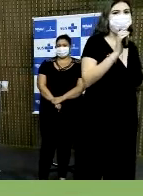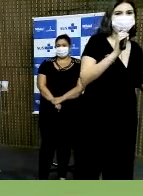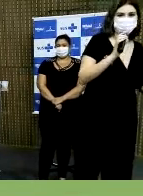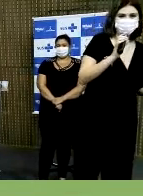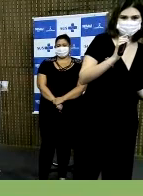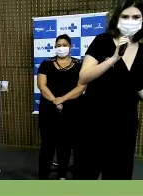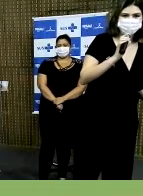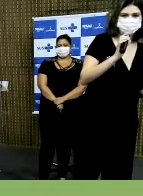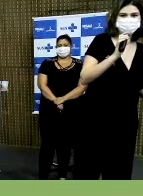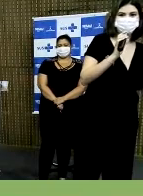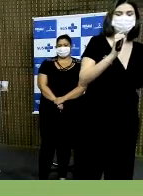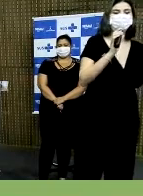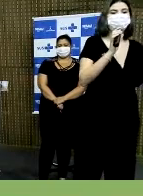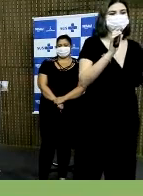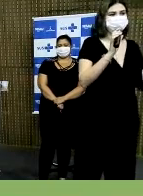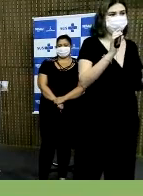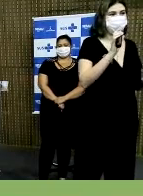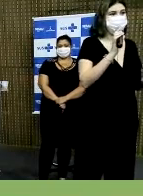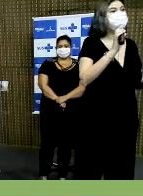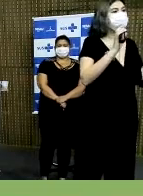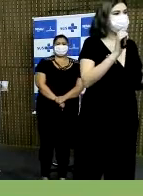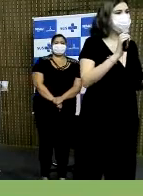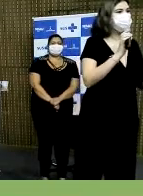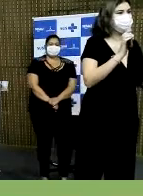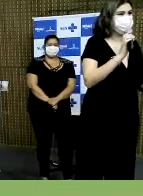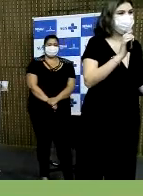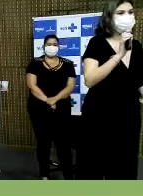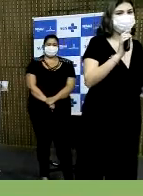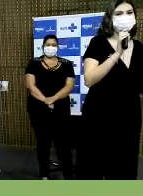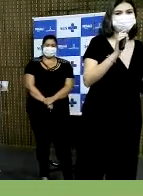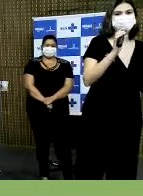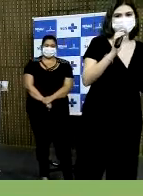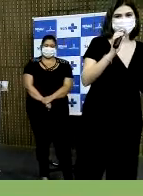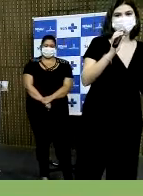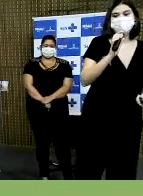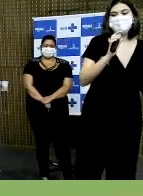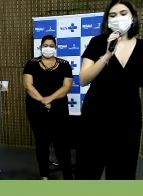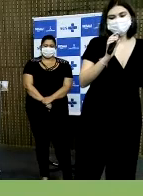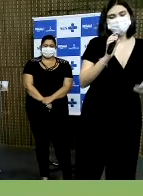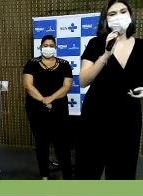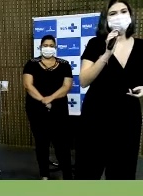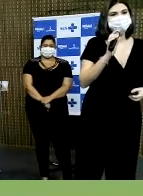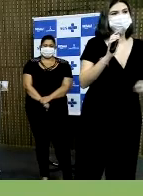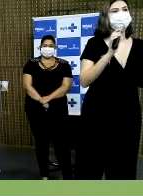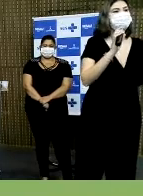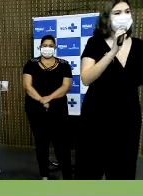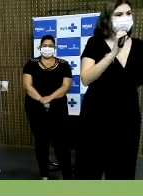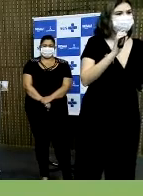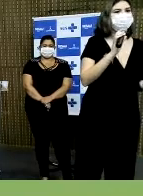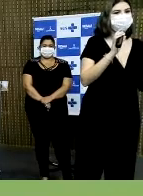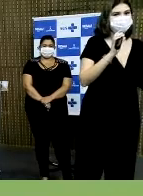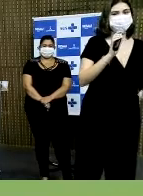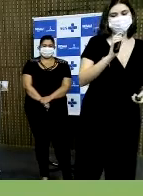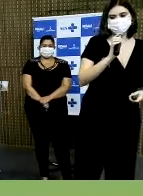quando há falta dessa vinda deles à unidade, nós buscamos com eles, através dos ACS, essa sensibilização para